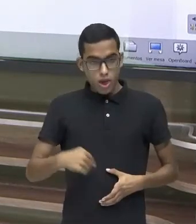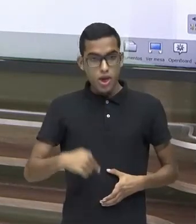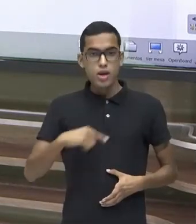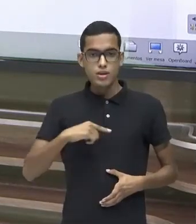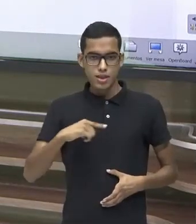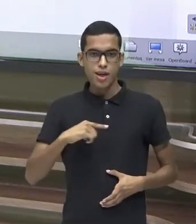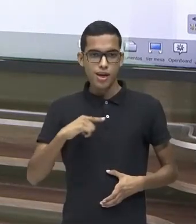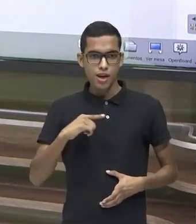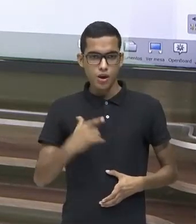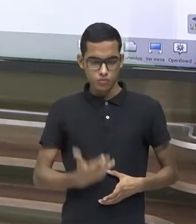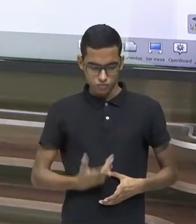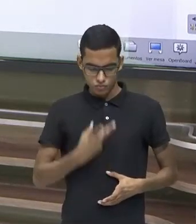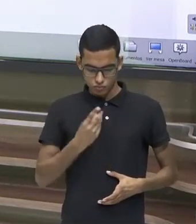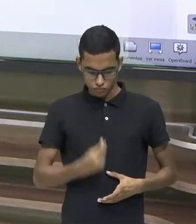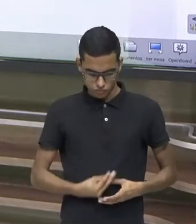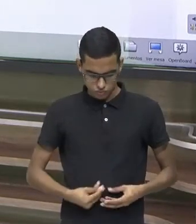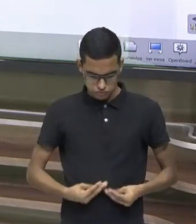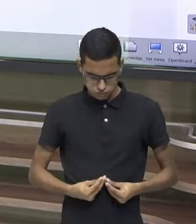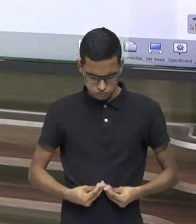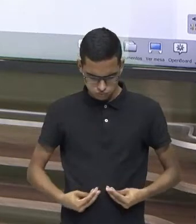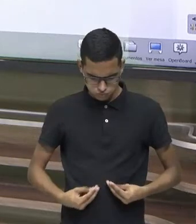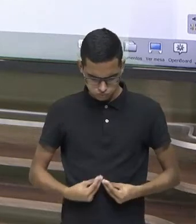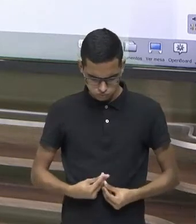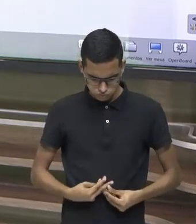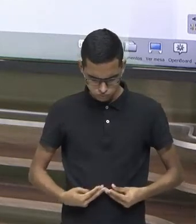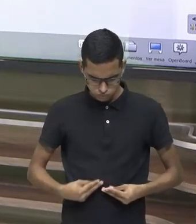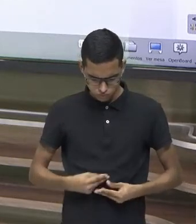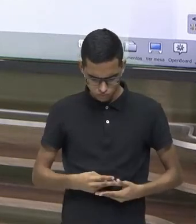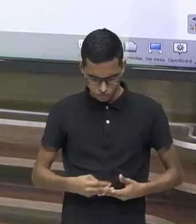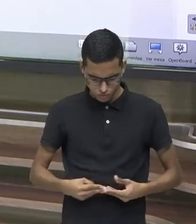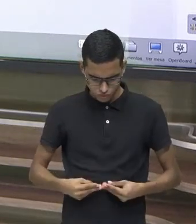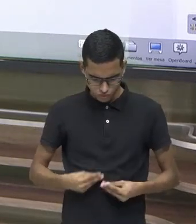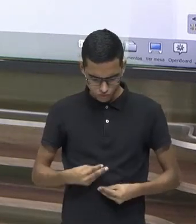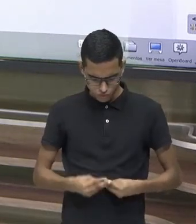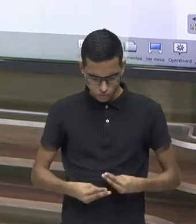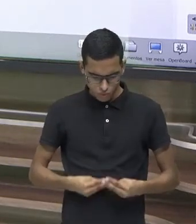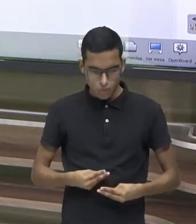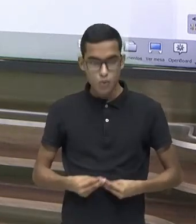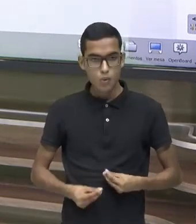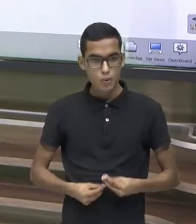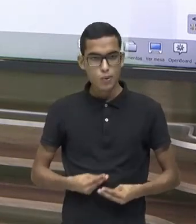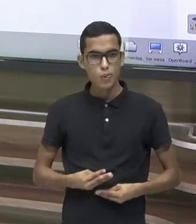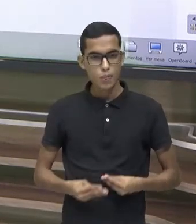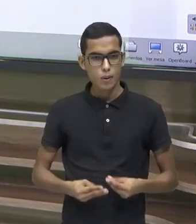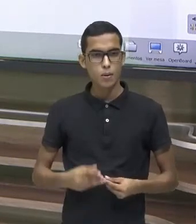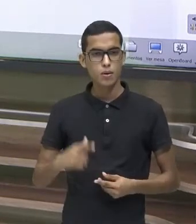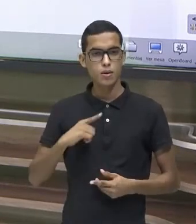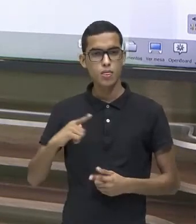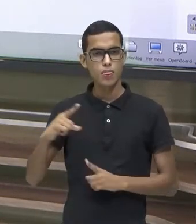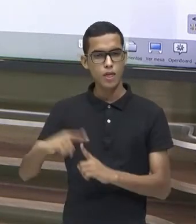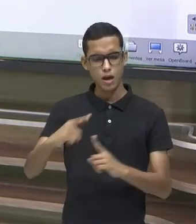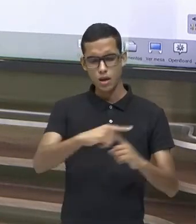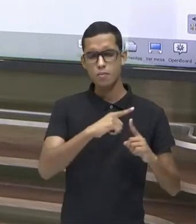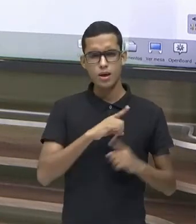específica para carboidrato, né, que é o amido, para proteína, como a gente observou agora, para os lipídios, as gorduras, né?